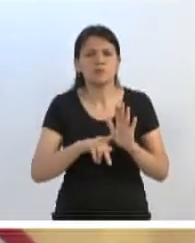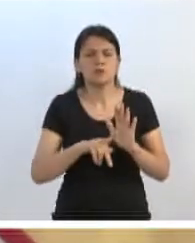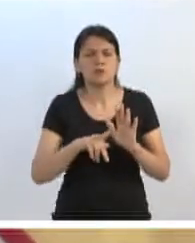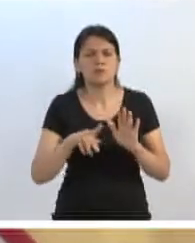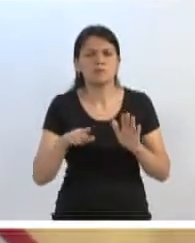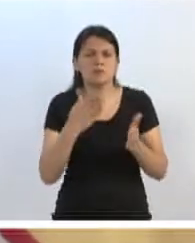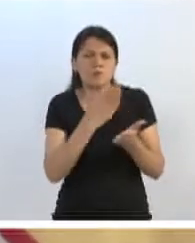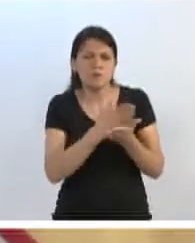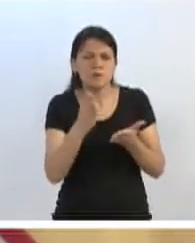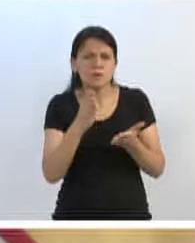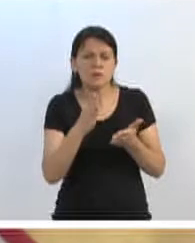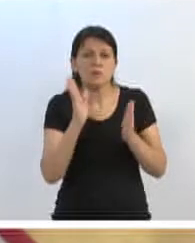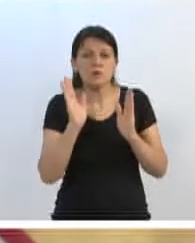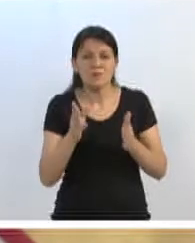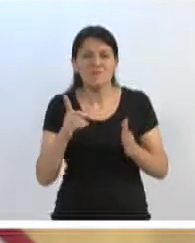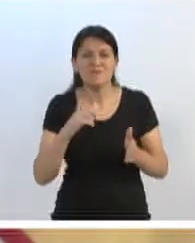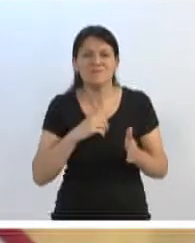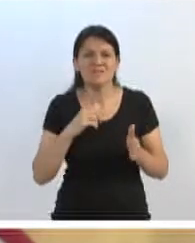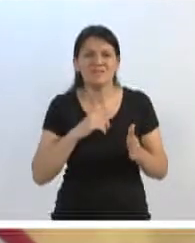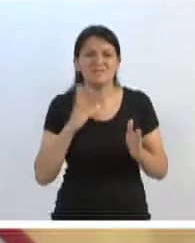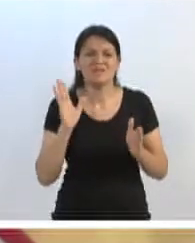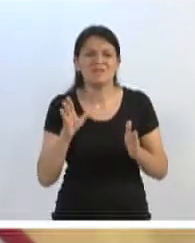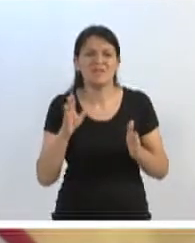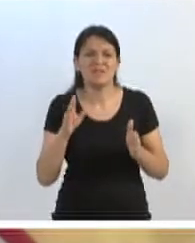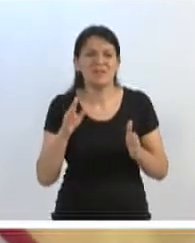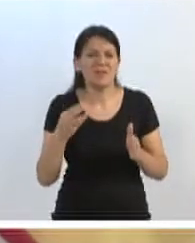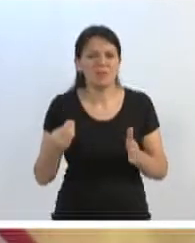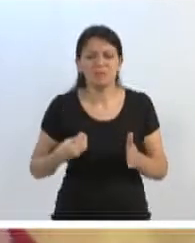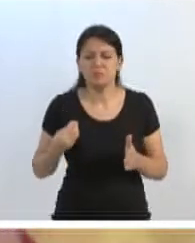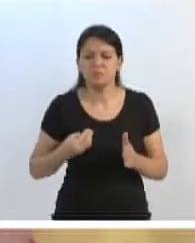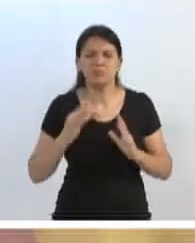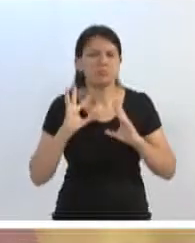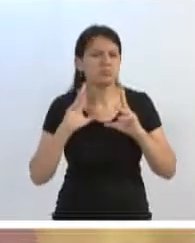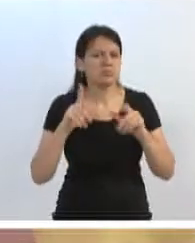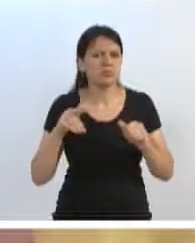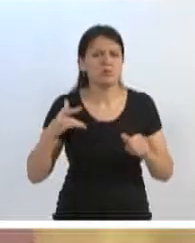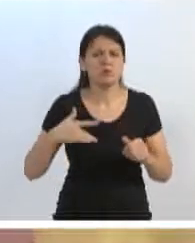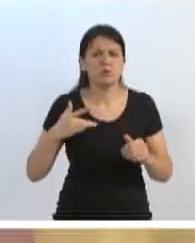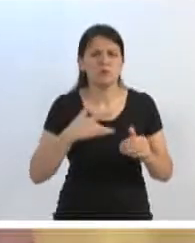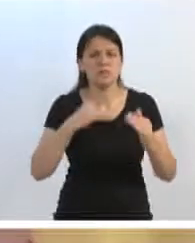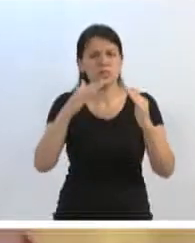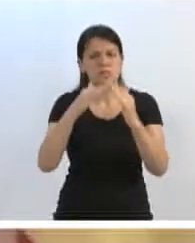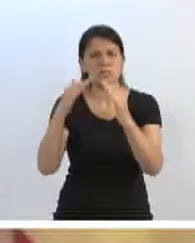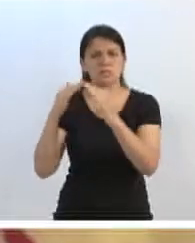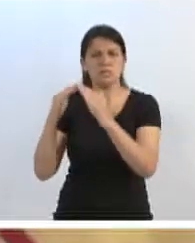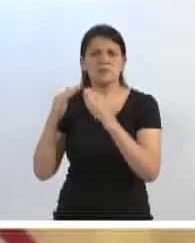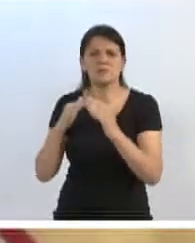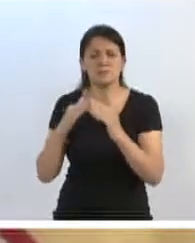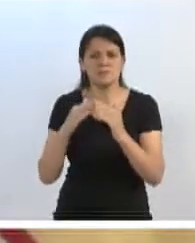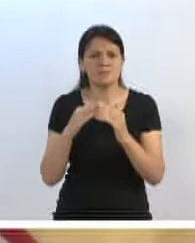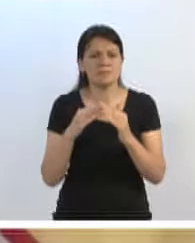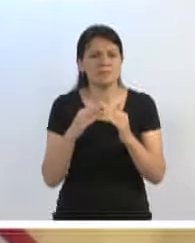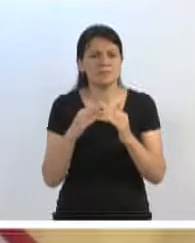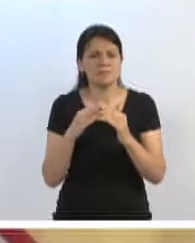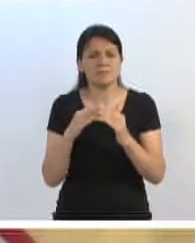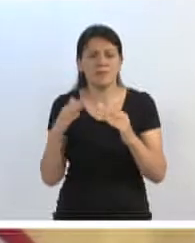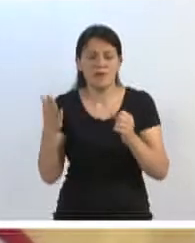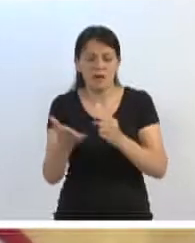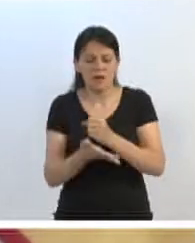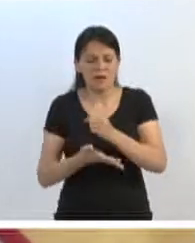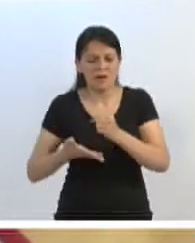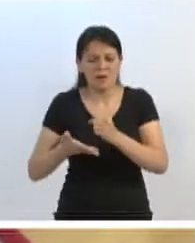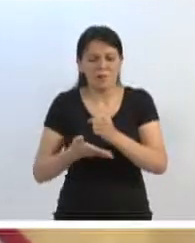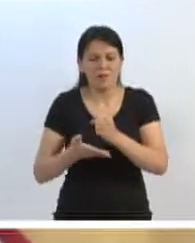ele e hoje o pronto está presente em todas as nossas unidades de saúde e é a base de